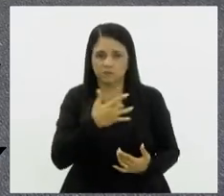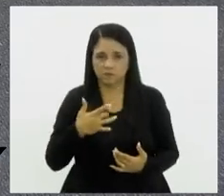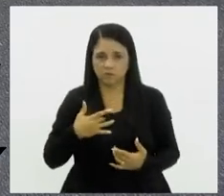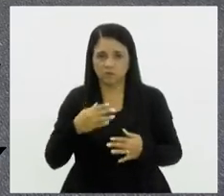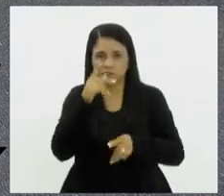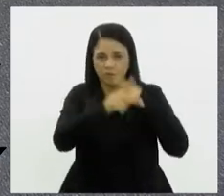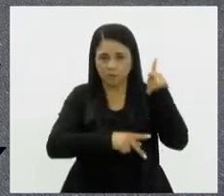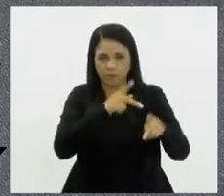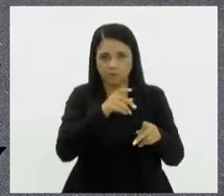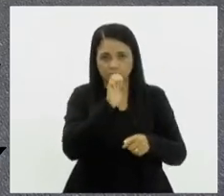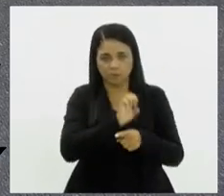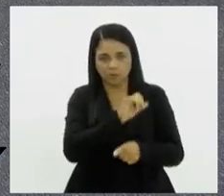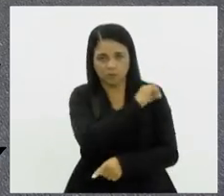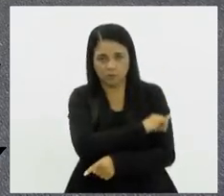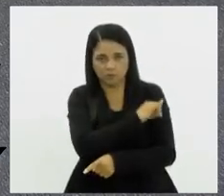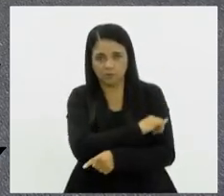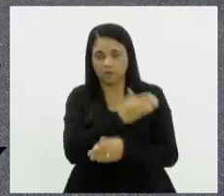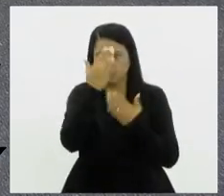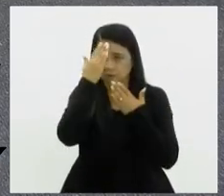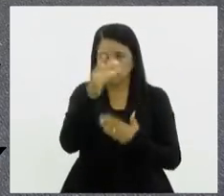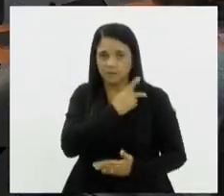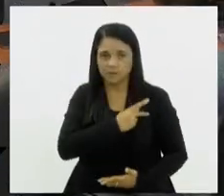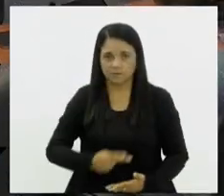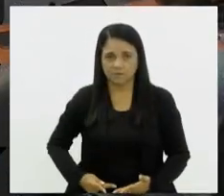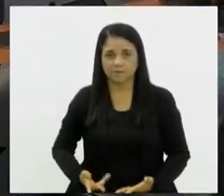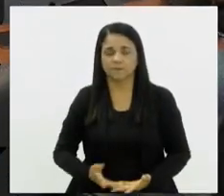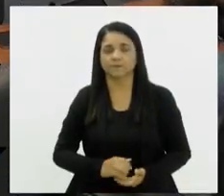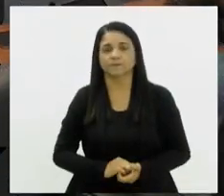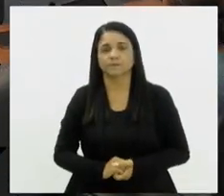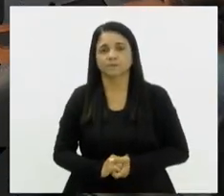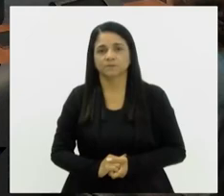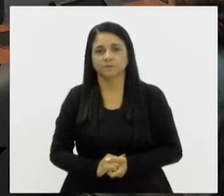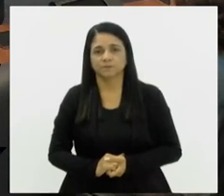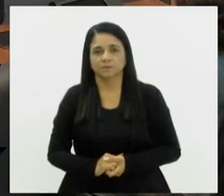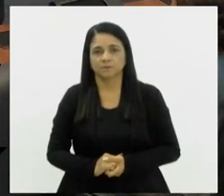para o povo do Rio de Janeiro. Obrigada, presidenta.